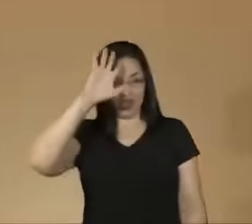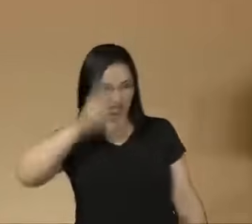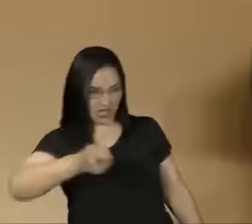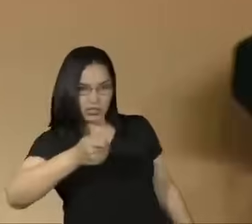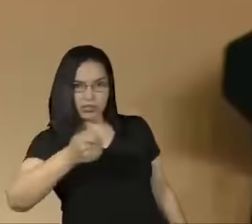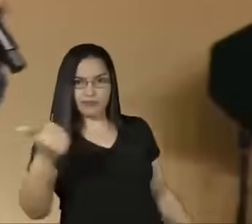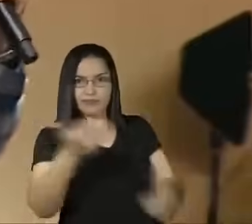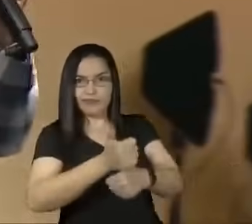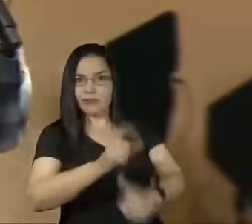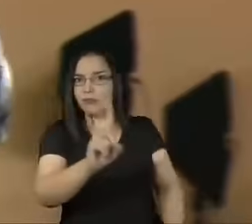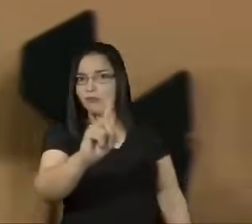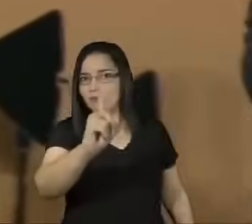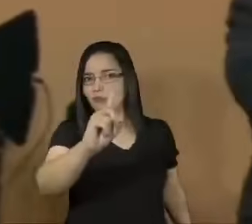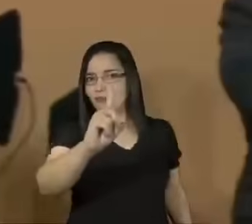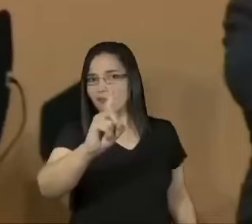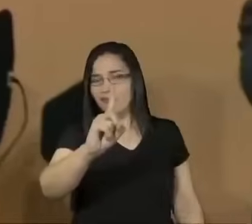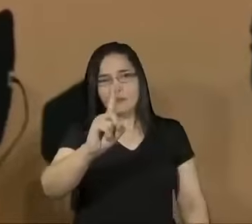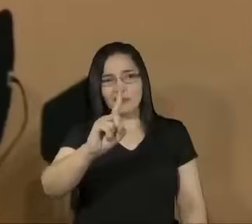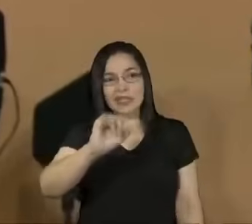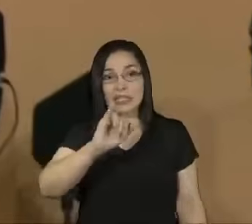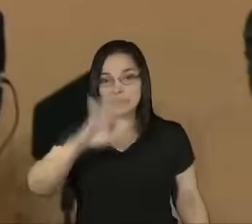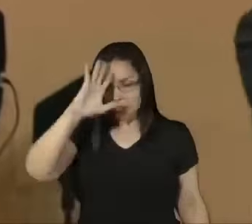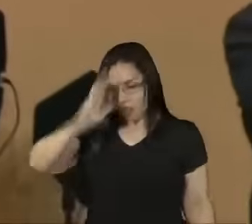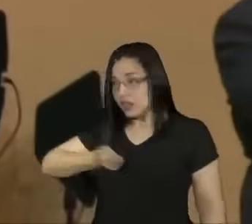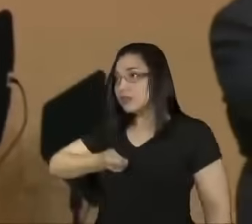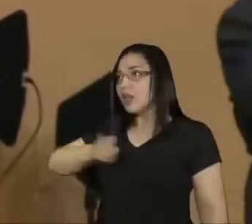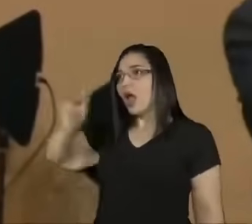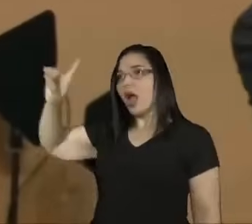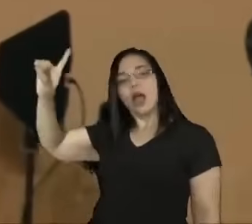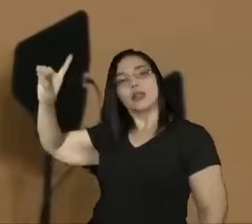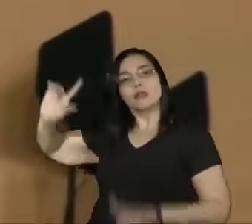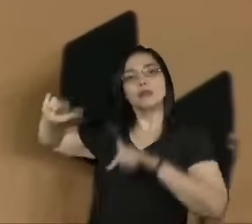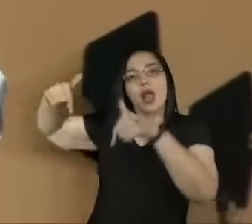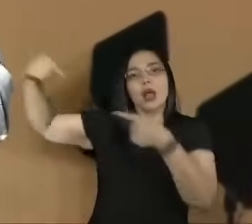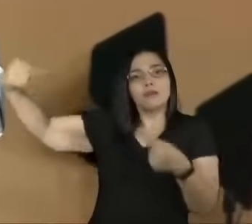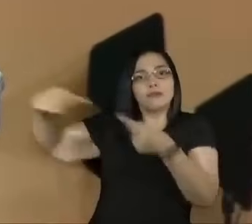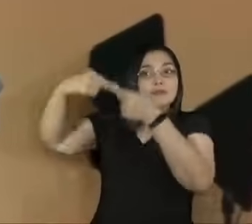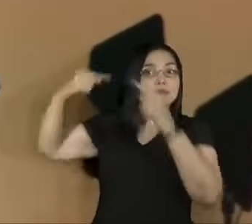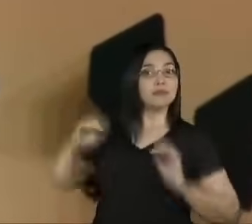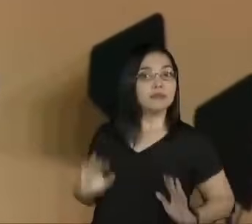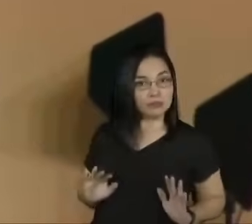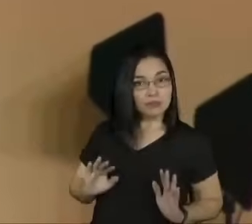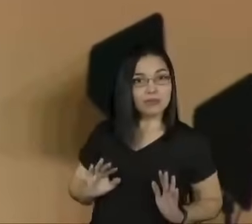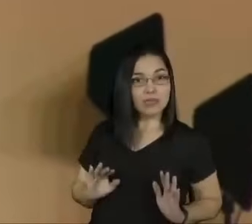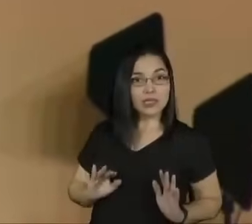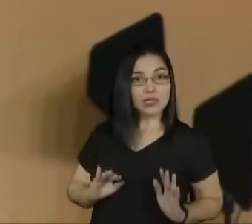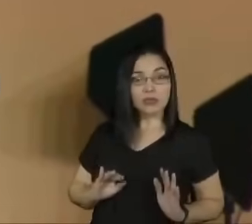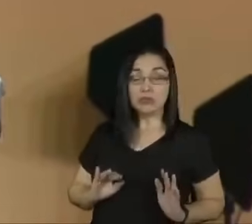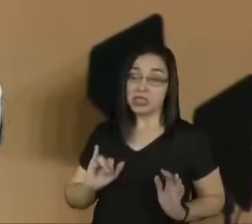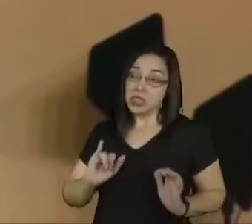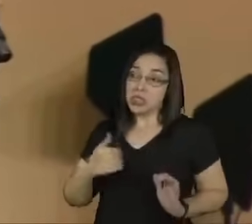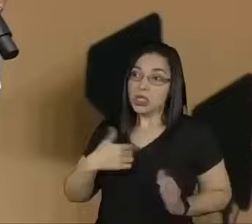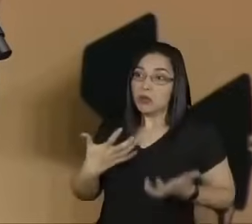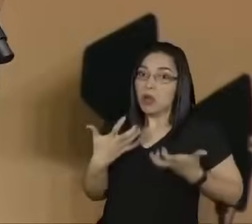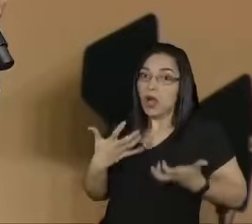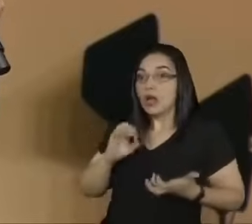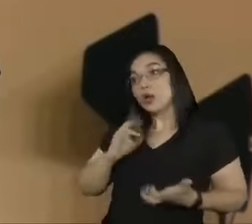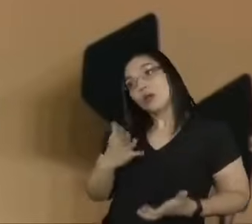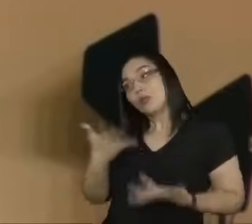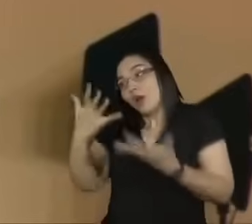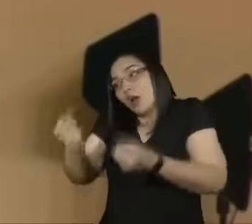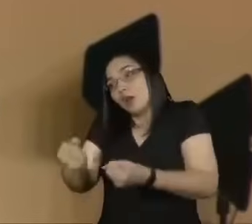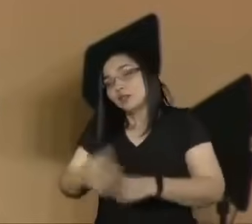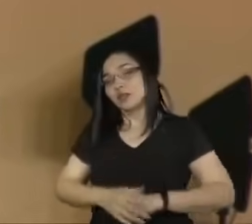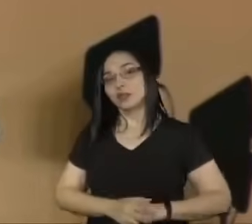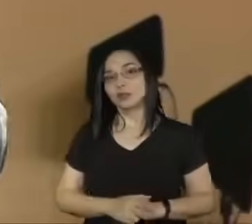Deus Deus responde à sua decisão de negá-lo ou de aceitá-lo